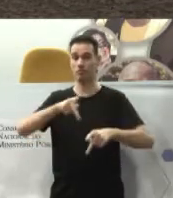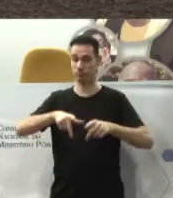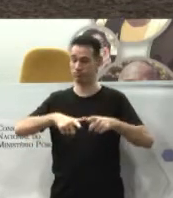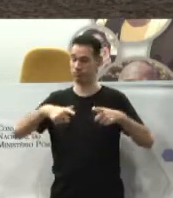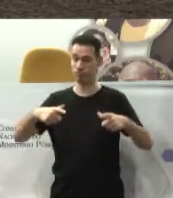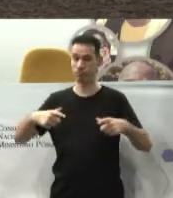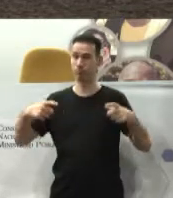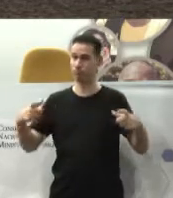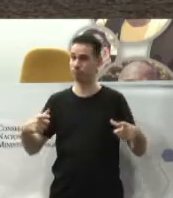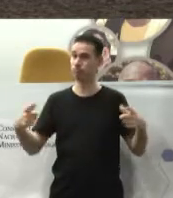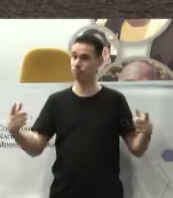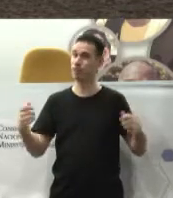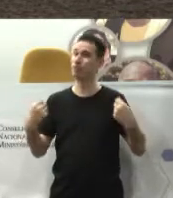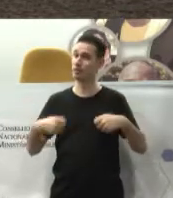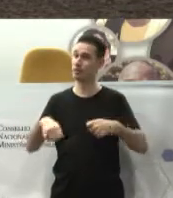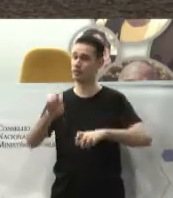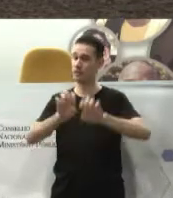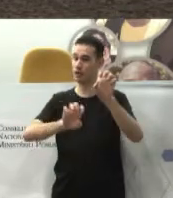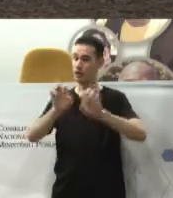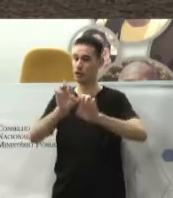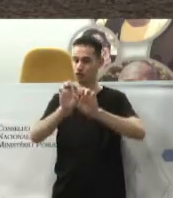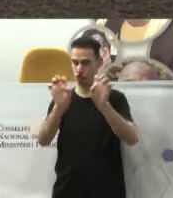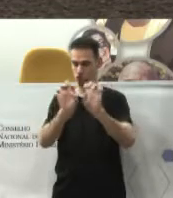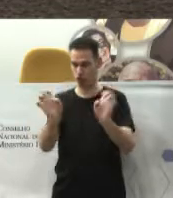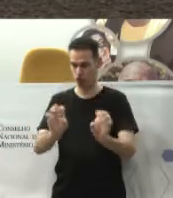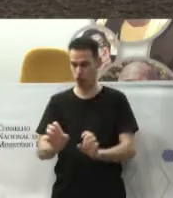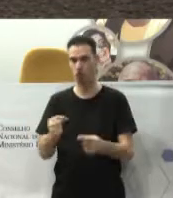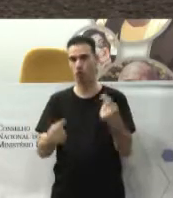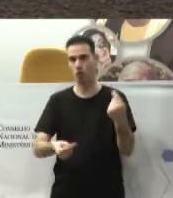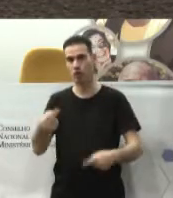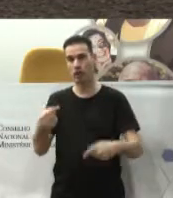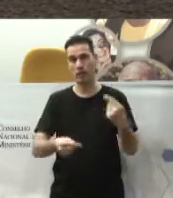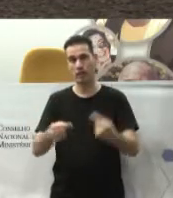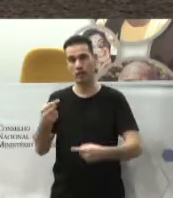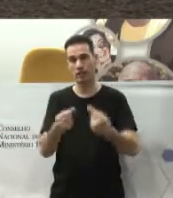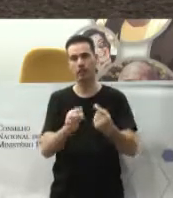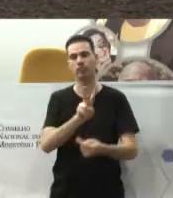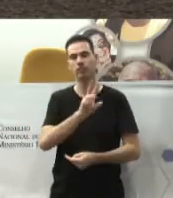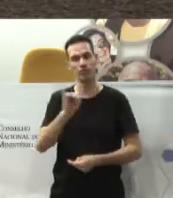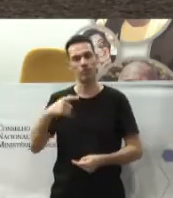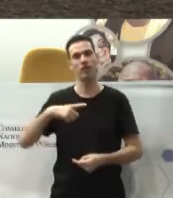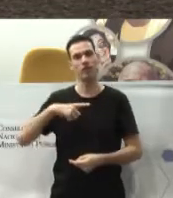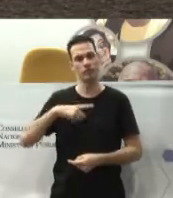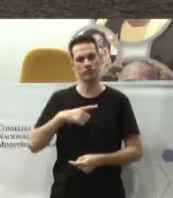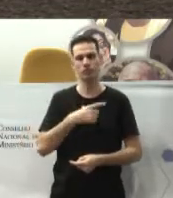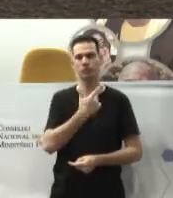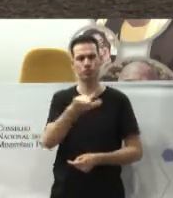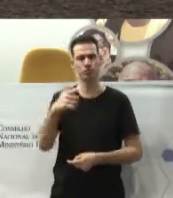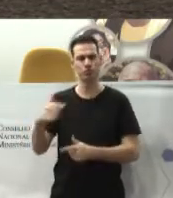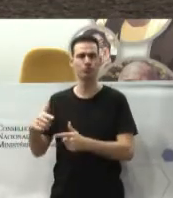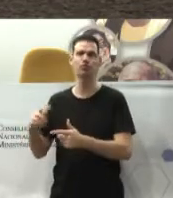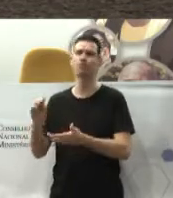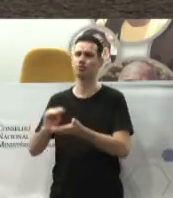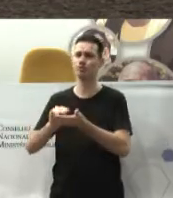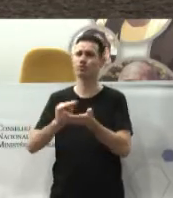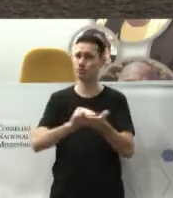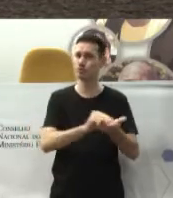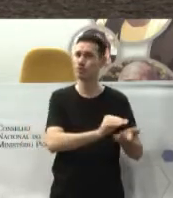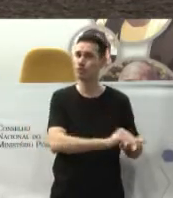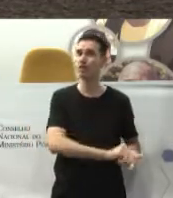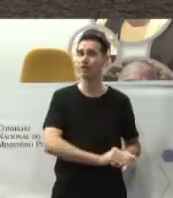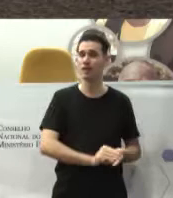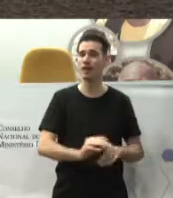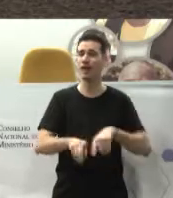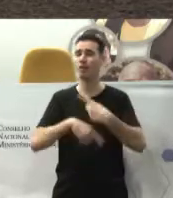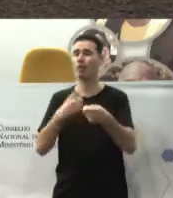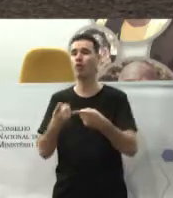você não reestrutura a política, ela vai tendo outros déficits. E aí essas 60 mil, daqui a pouco,